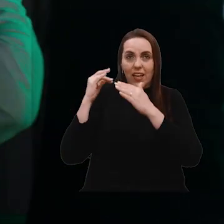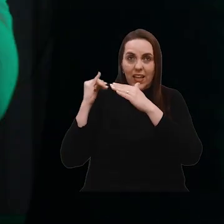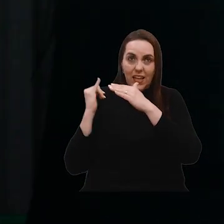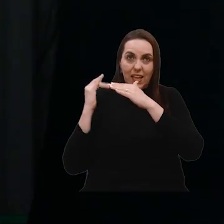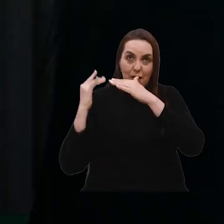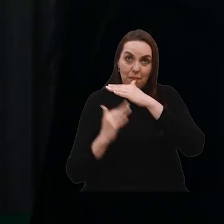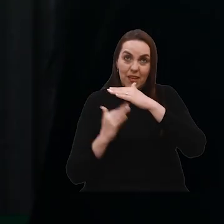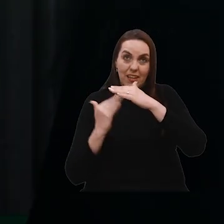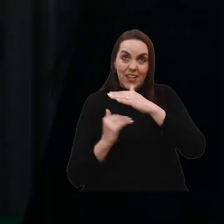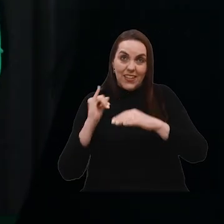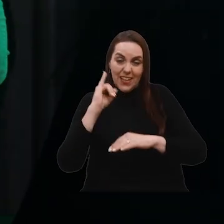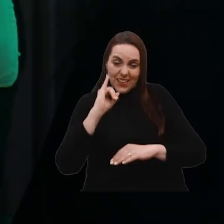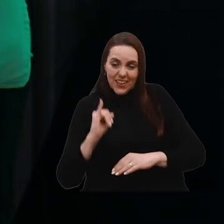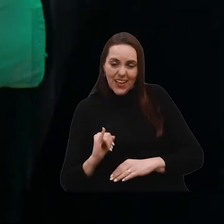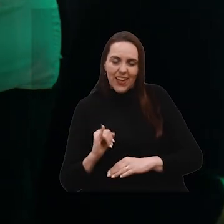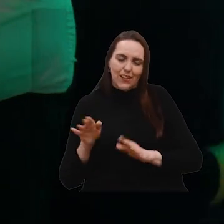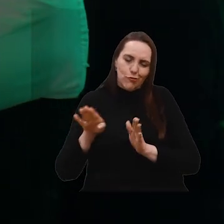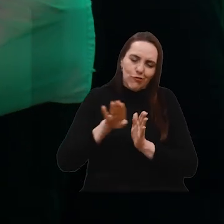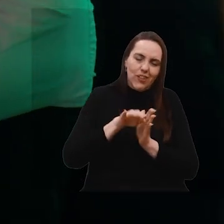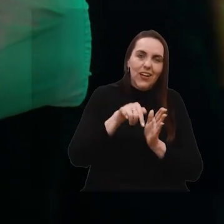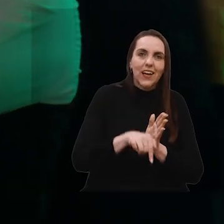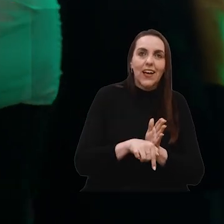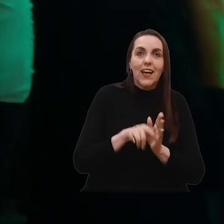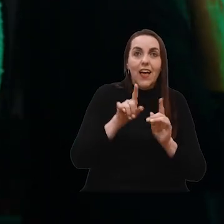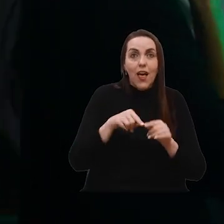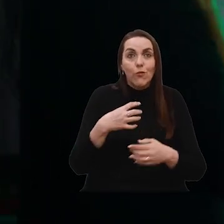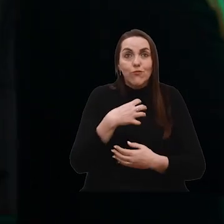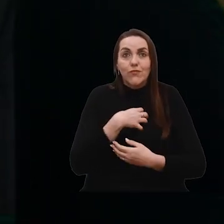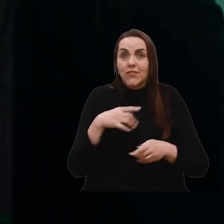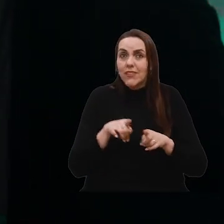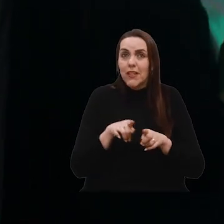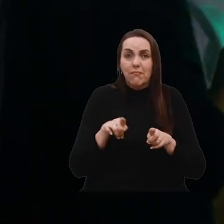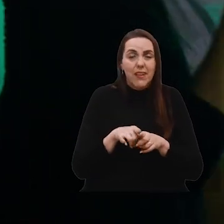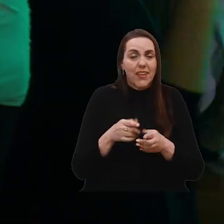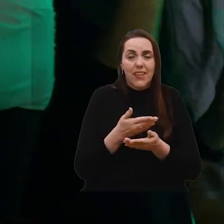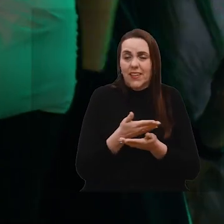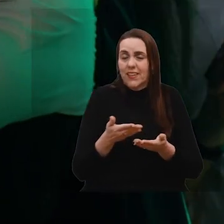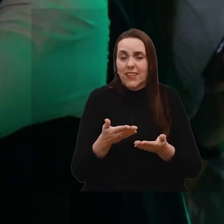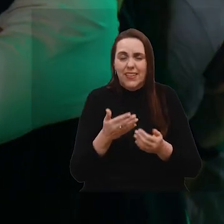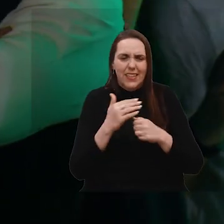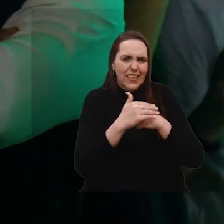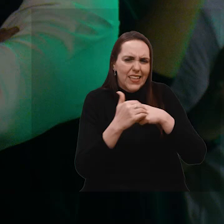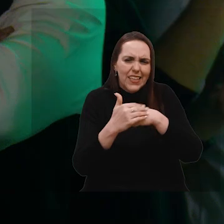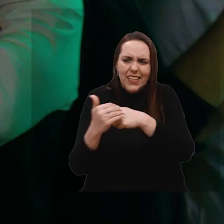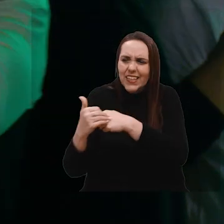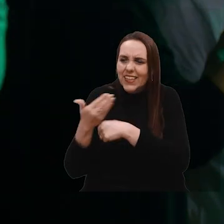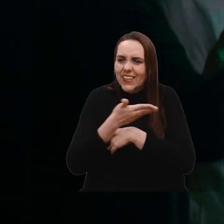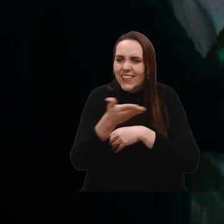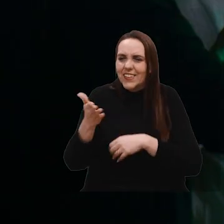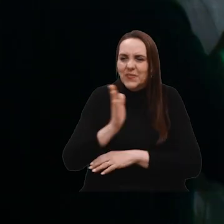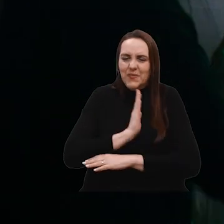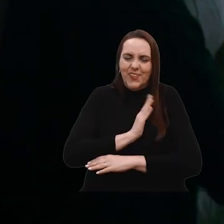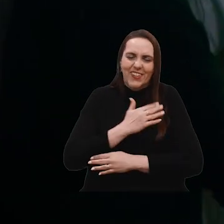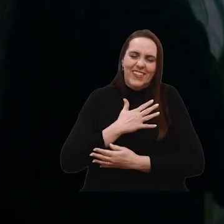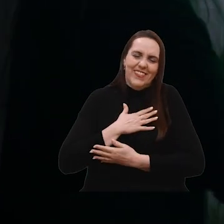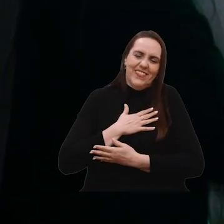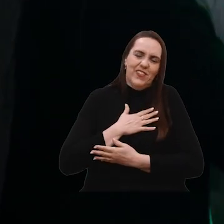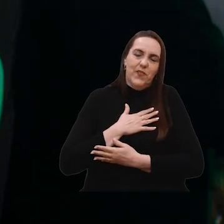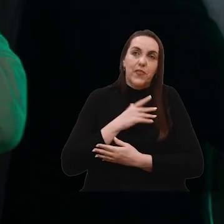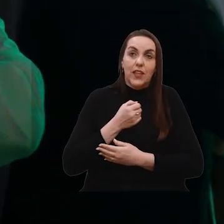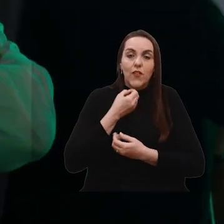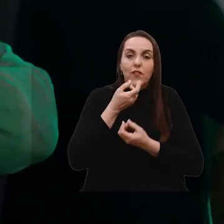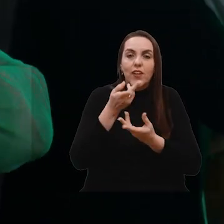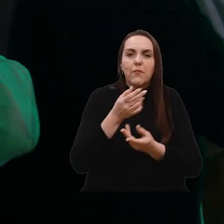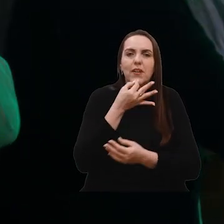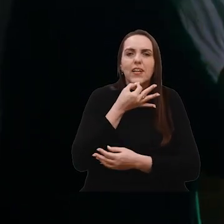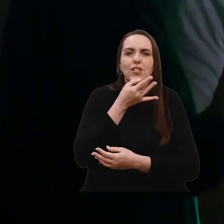Paulo? Lá ainda, os imigrantes italianos, a gente vem contando essa história. É uma forma também, pessoas queridas do meu